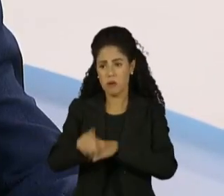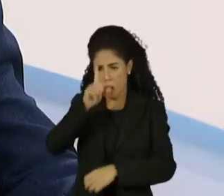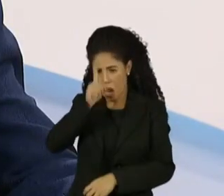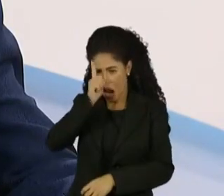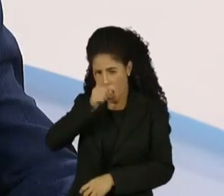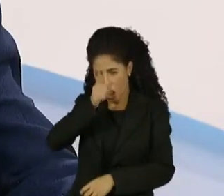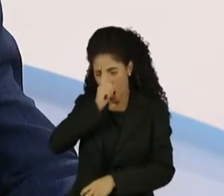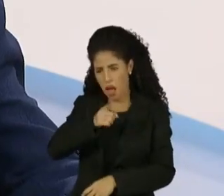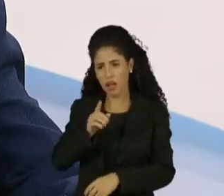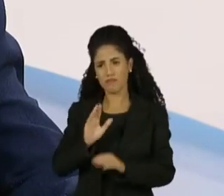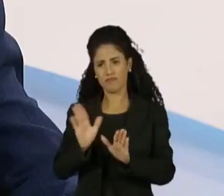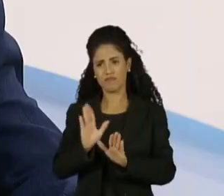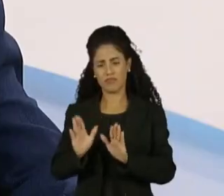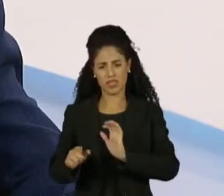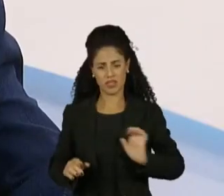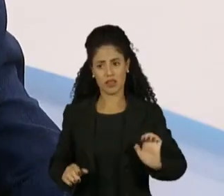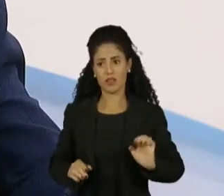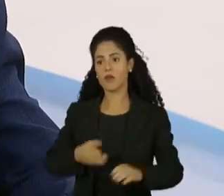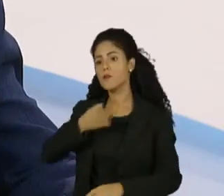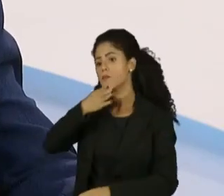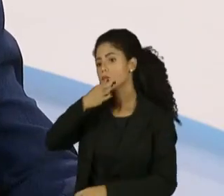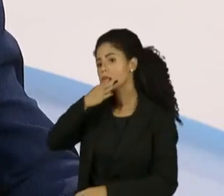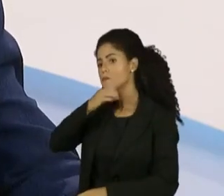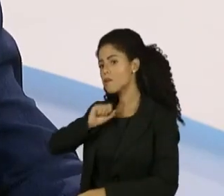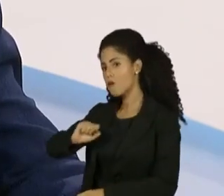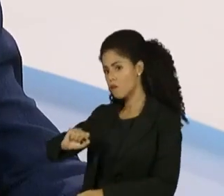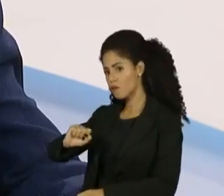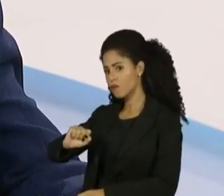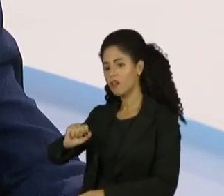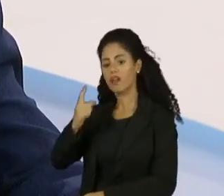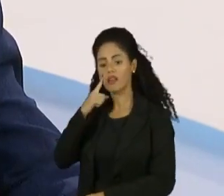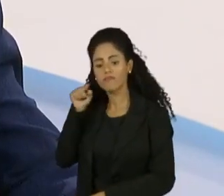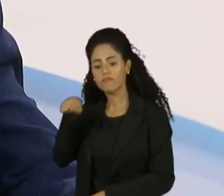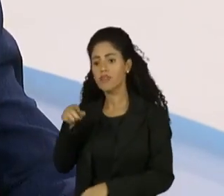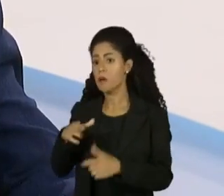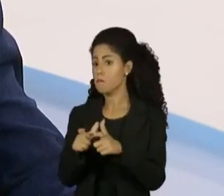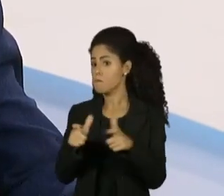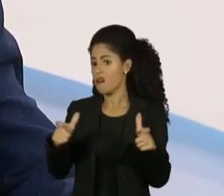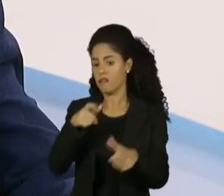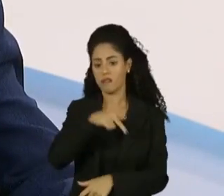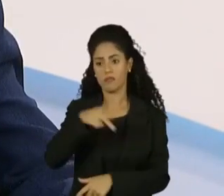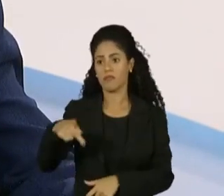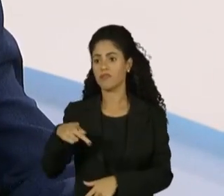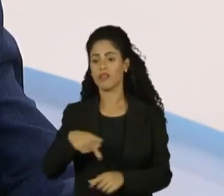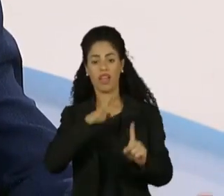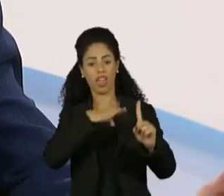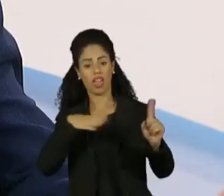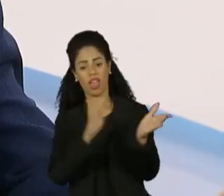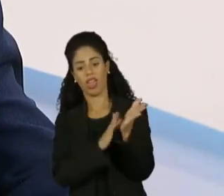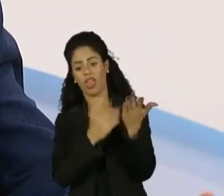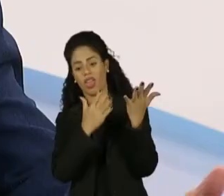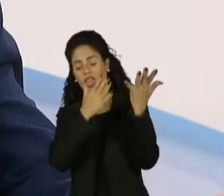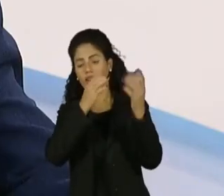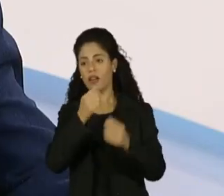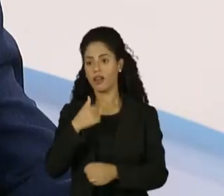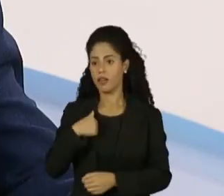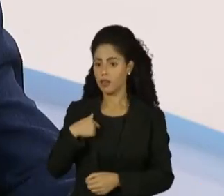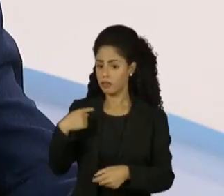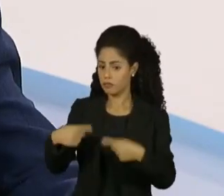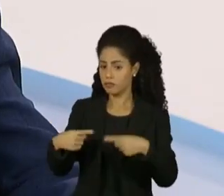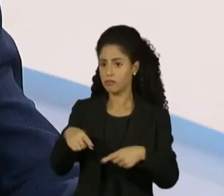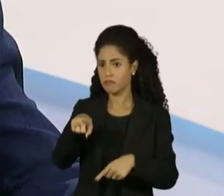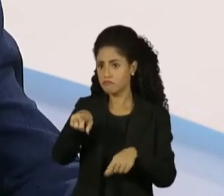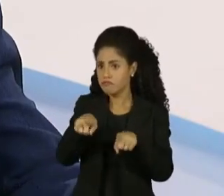isso é uma marca da esquerda. Paulo Freire, que é endeusado pela maioria dos professores, eu fiz discussões dentro